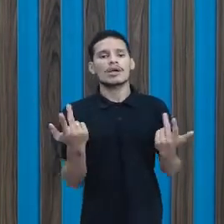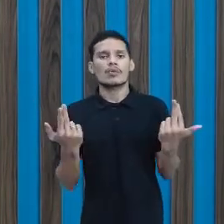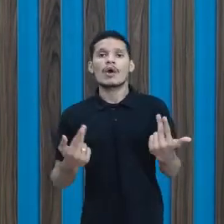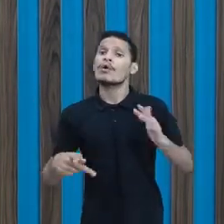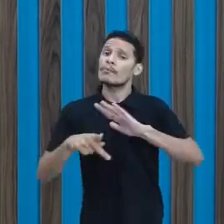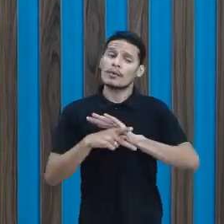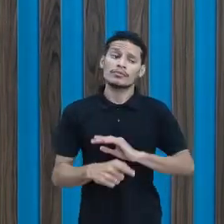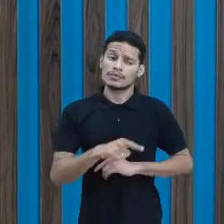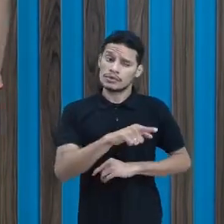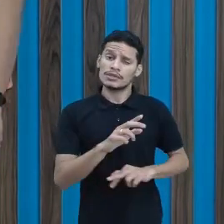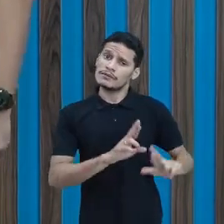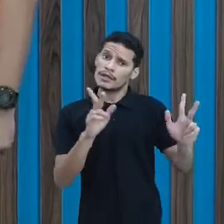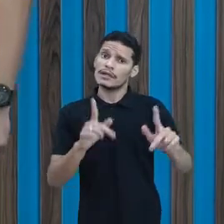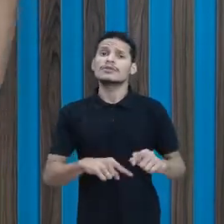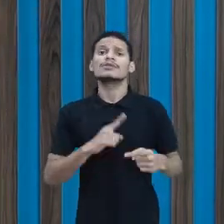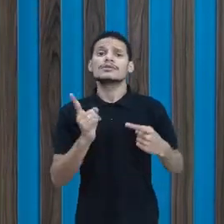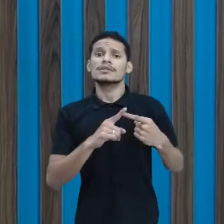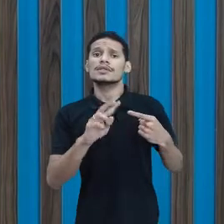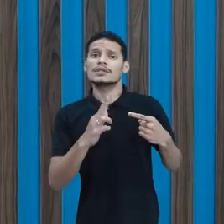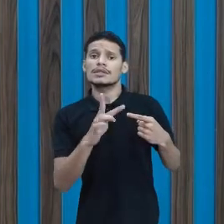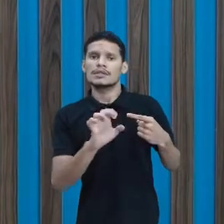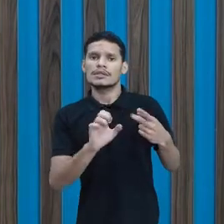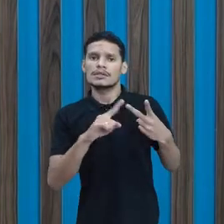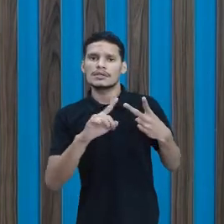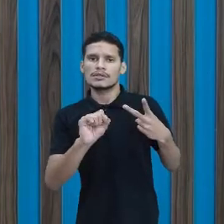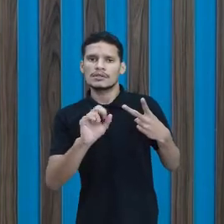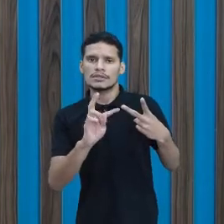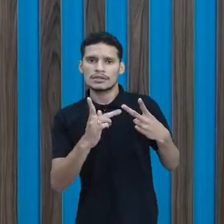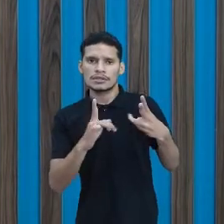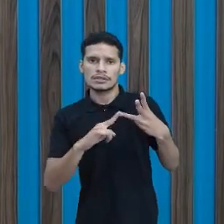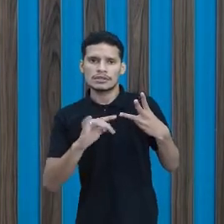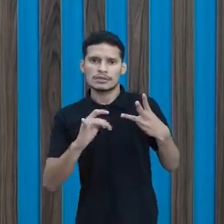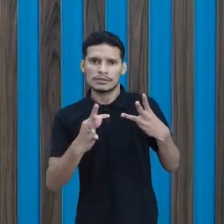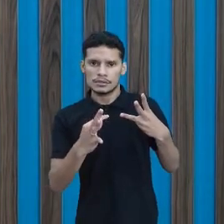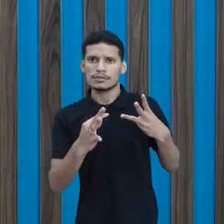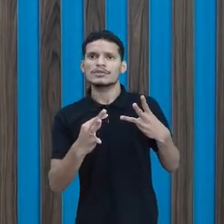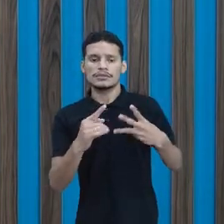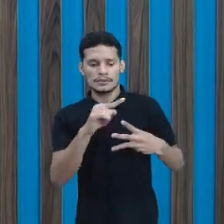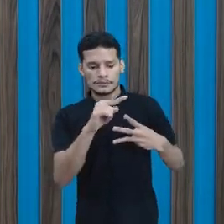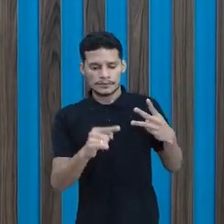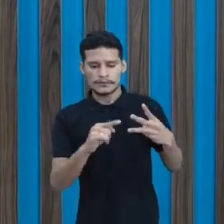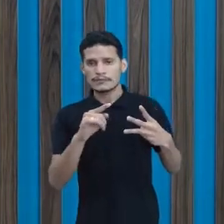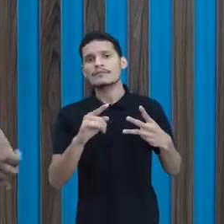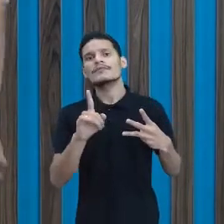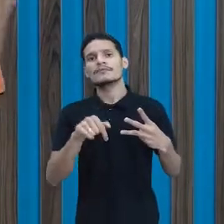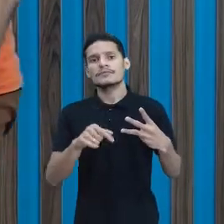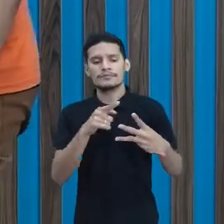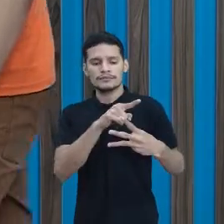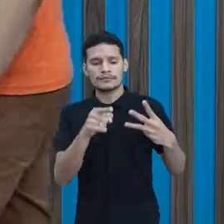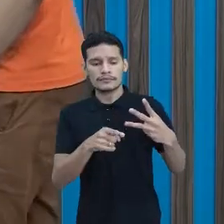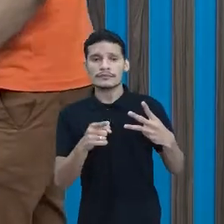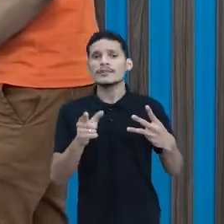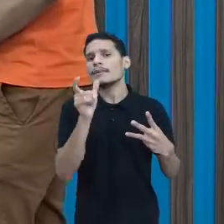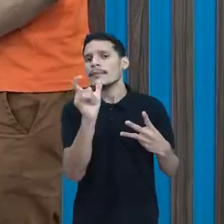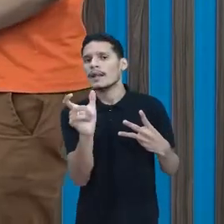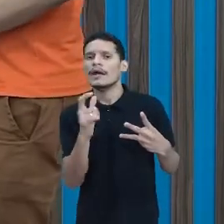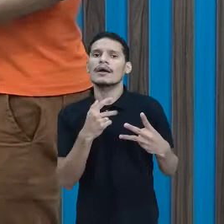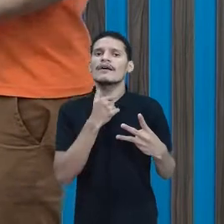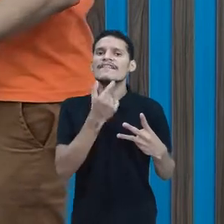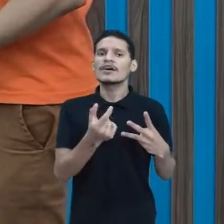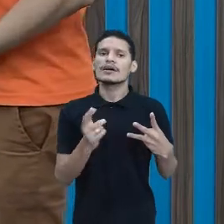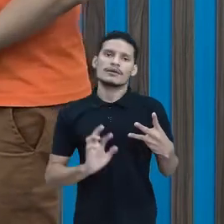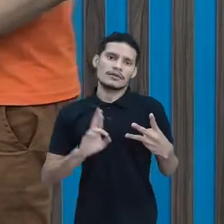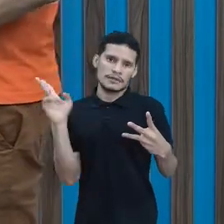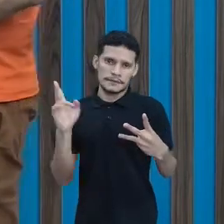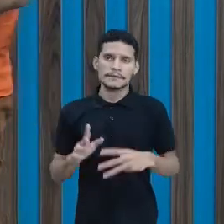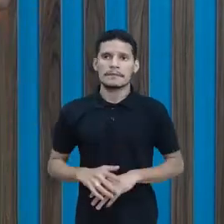três enxeridos que o professor Rony falou aí, ó. He, she, it. Lembra de dizer it, tá? Não it. It é o verbo comer.